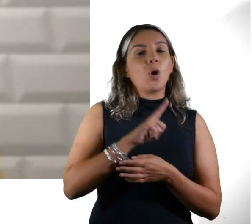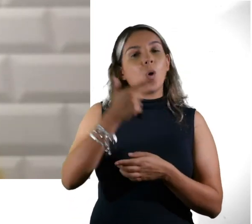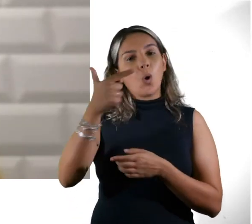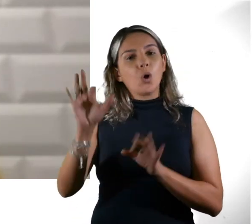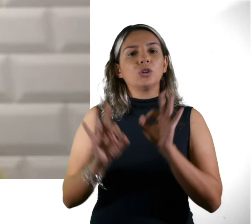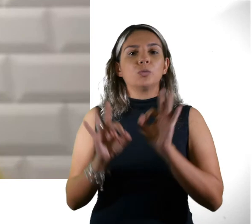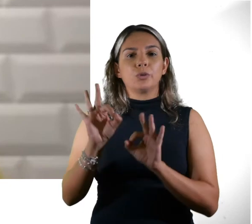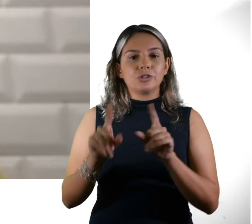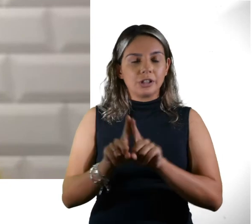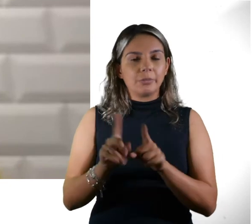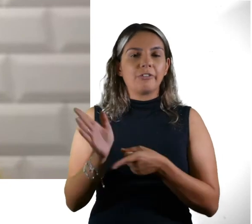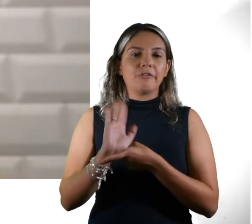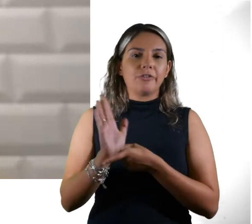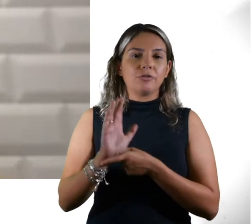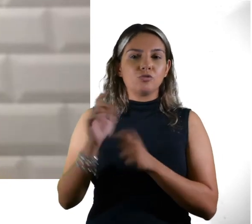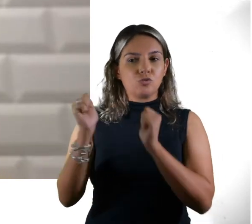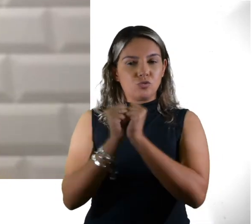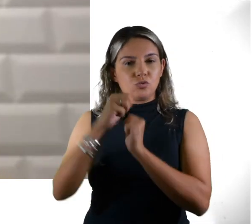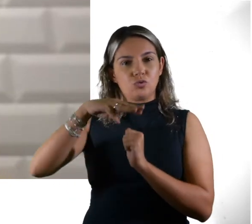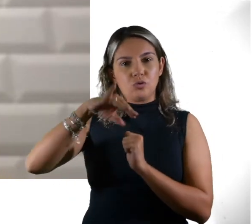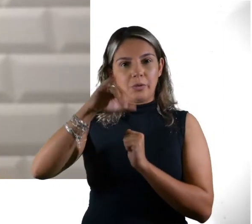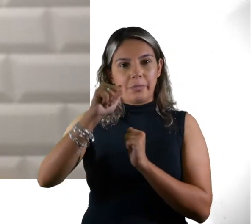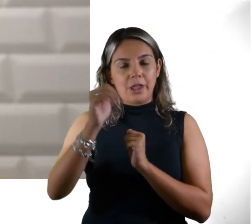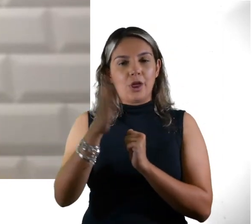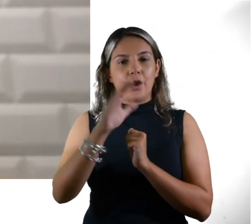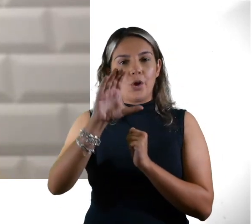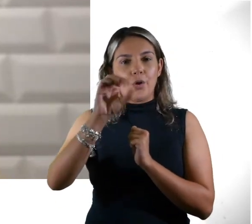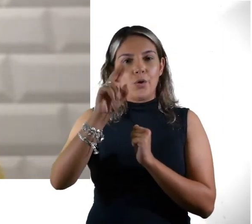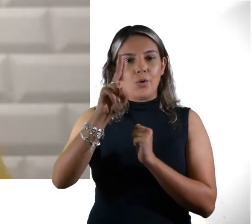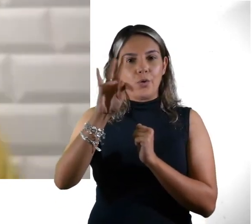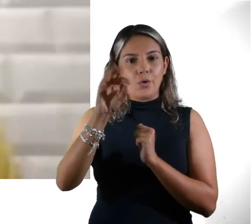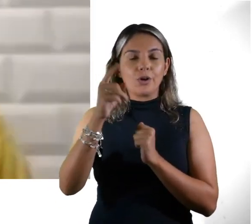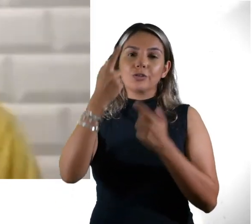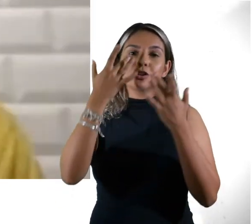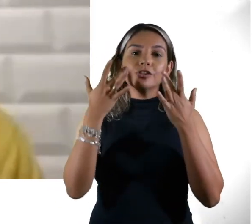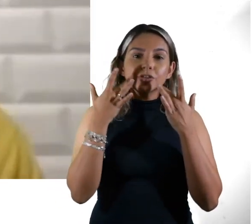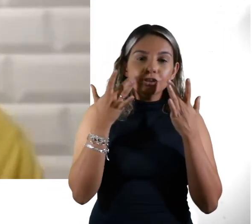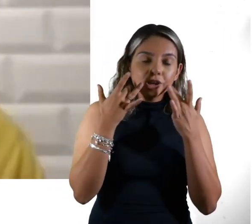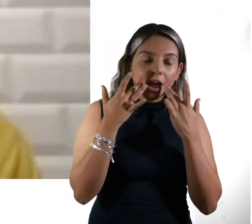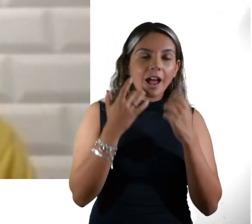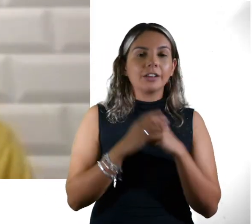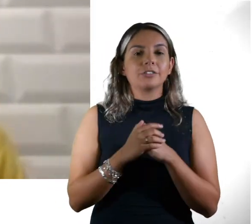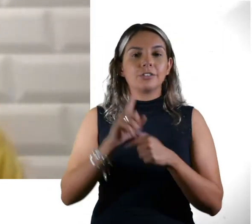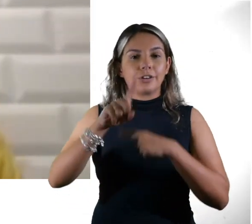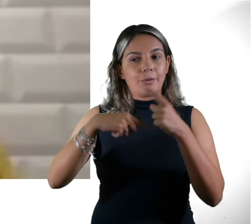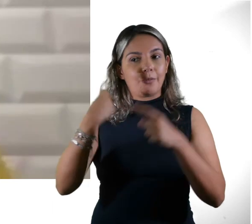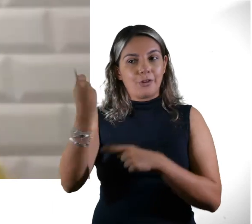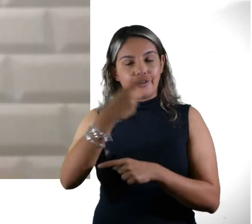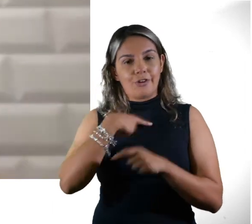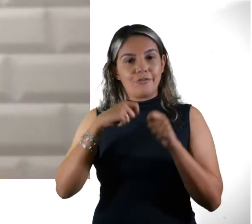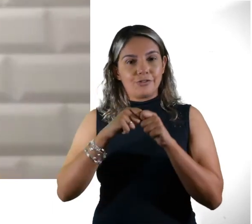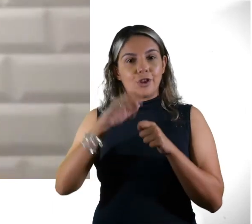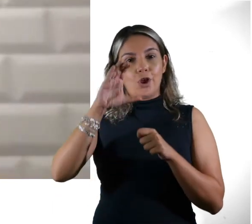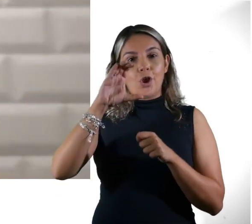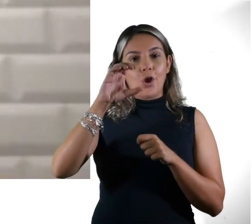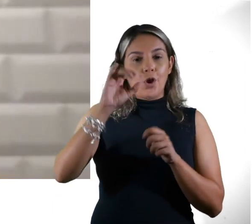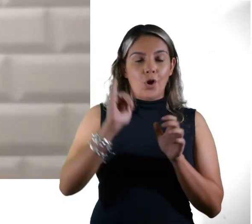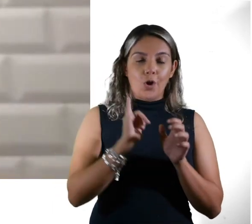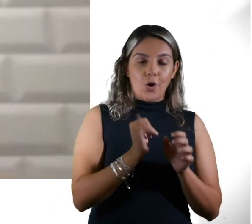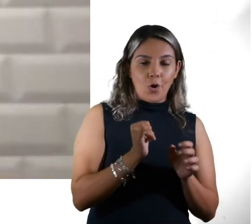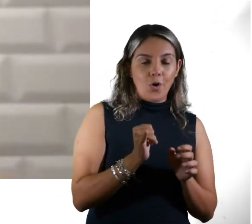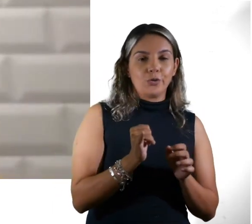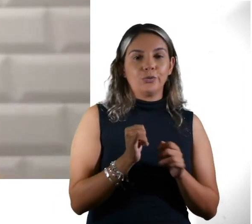filmes, né? Tenho um com o Miyakoto, a partir de uma peça de teatro que depois nós transformámos em